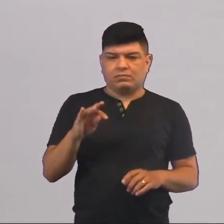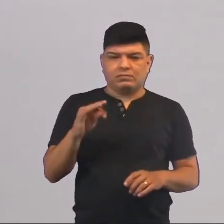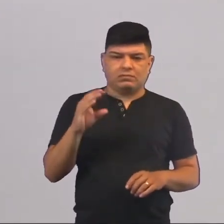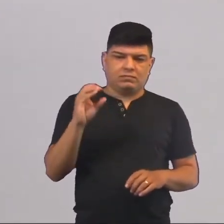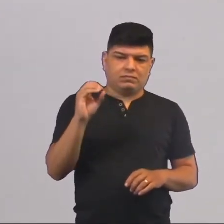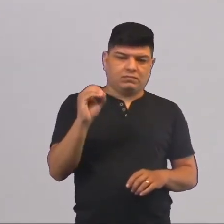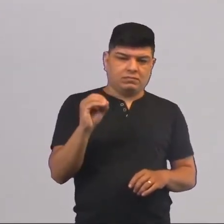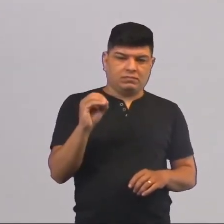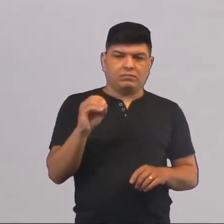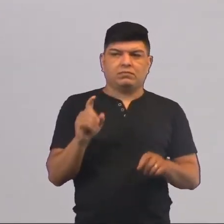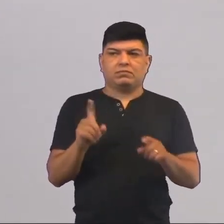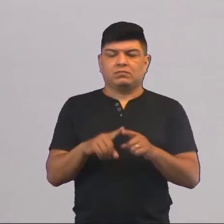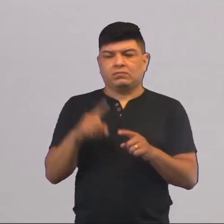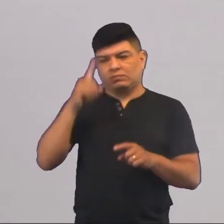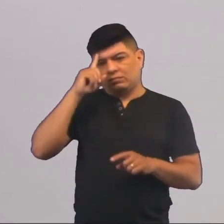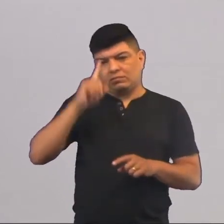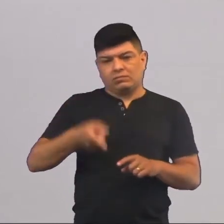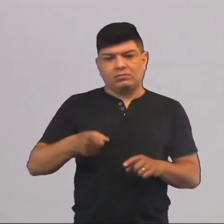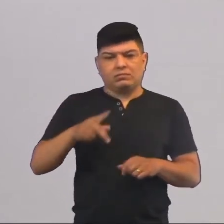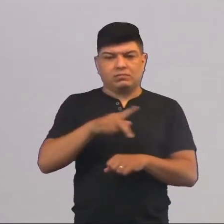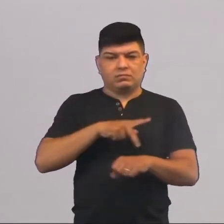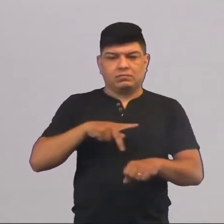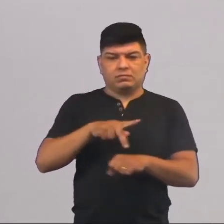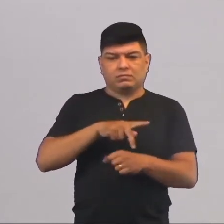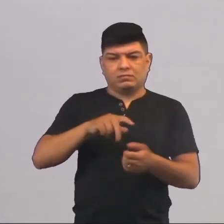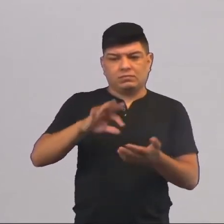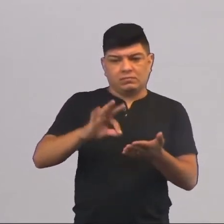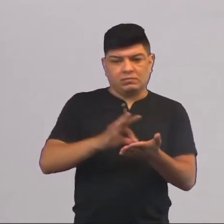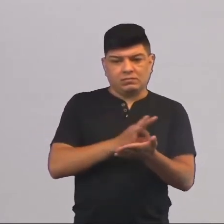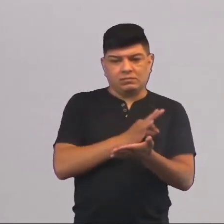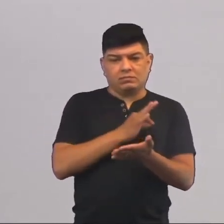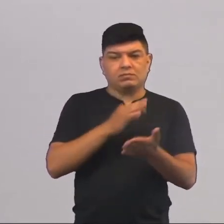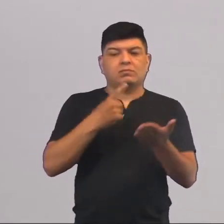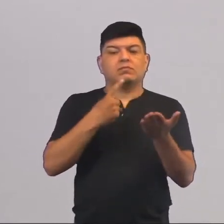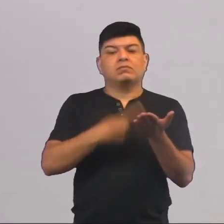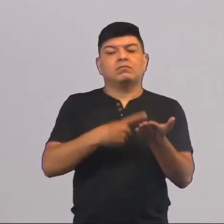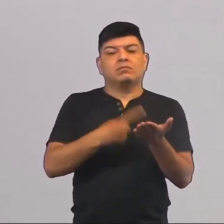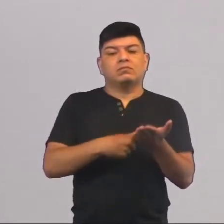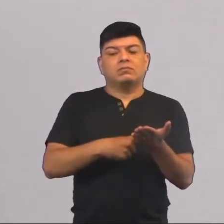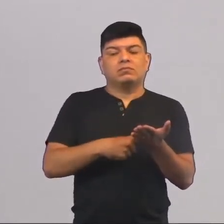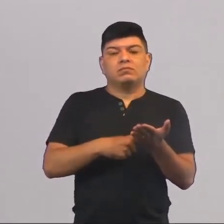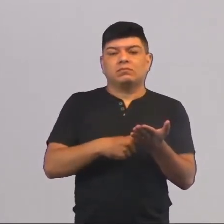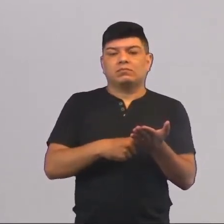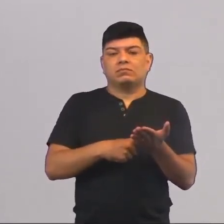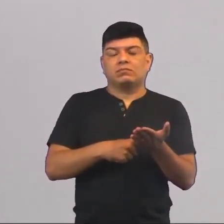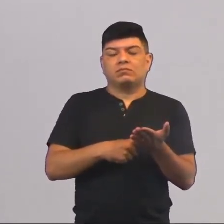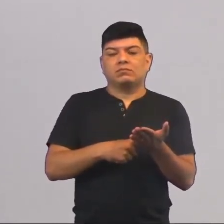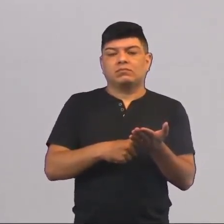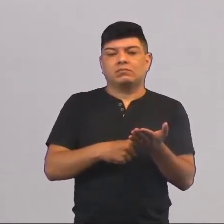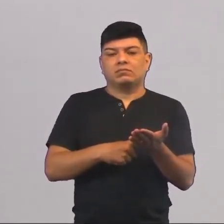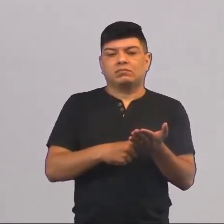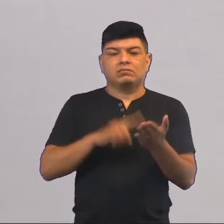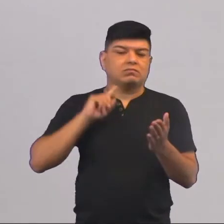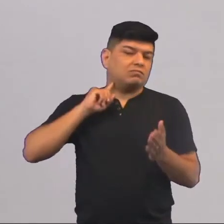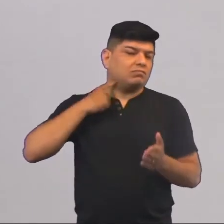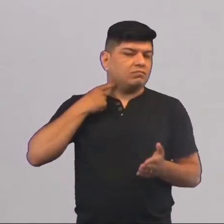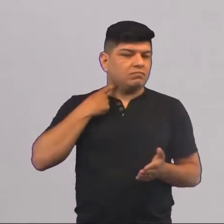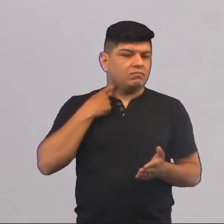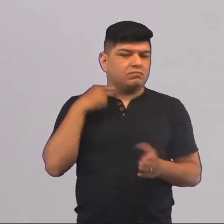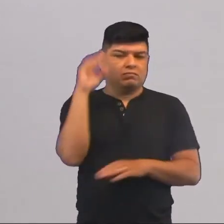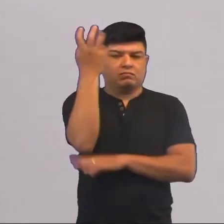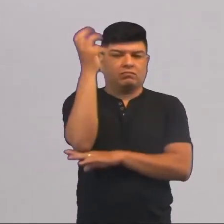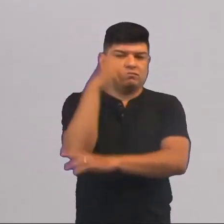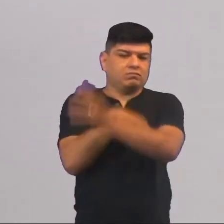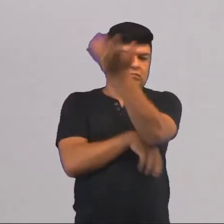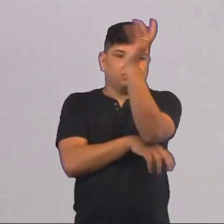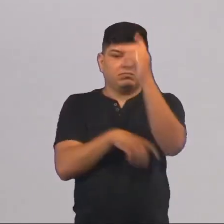né, que obrigava que as nações assinassem, né, o compromisso, né, de não poluir mais o meio